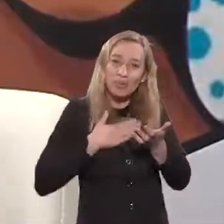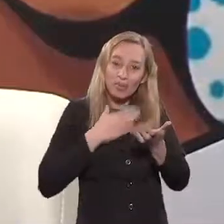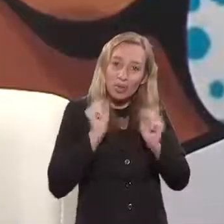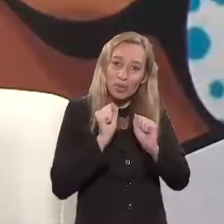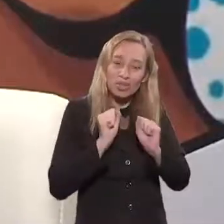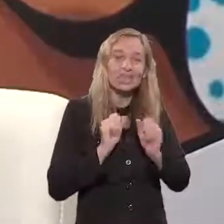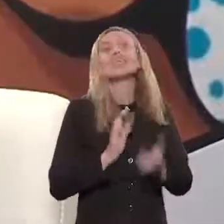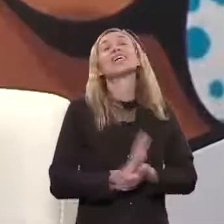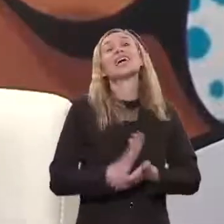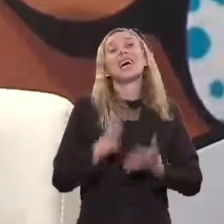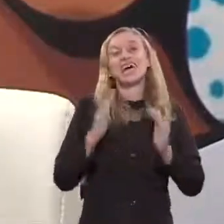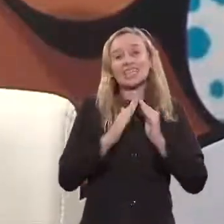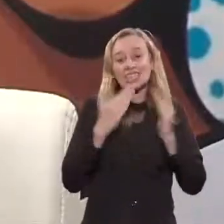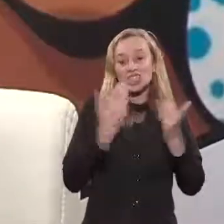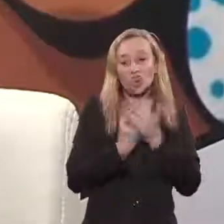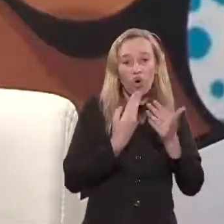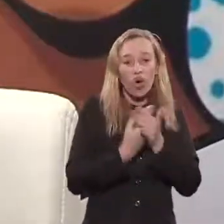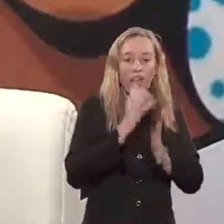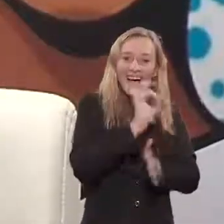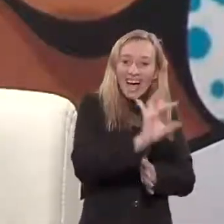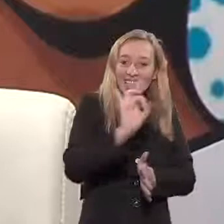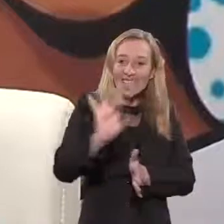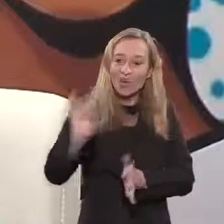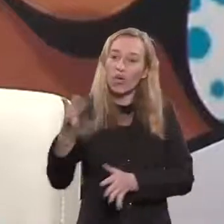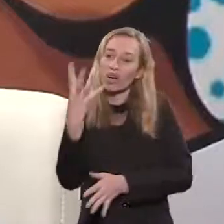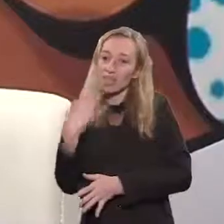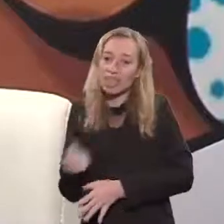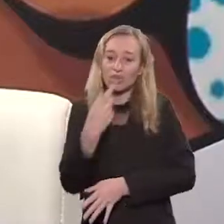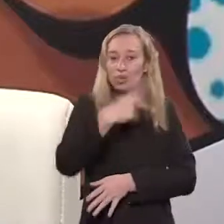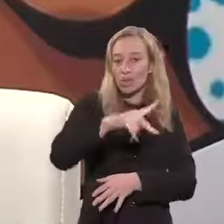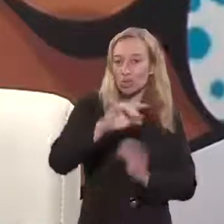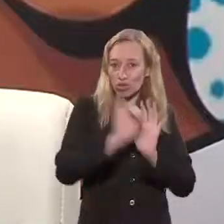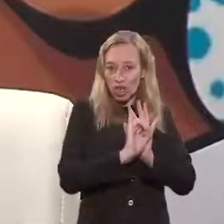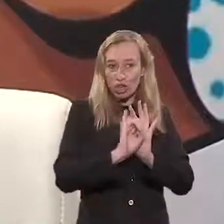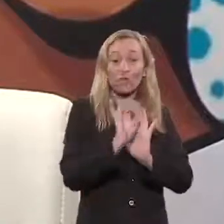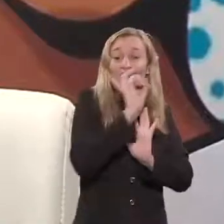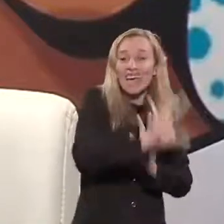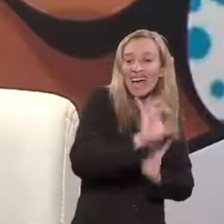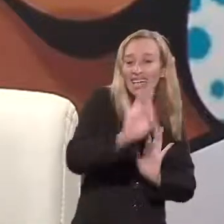escola que eu quero para mim, posso? Pode. Nessa escola, cada um é